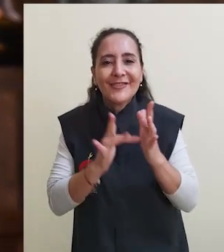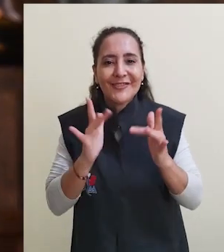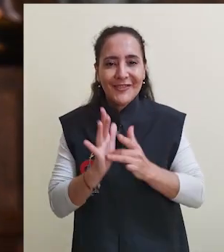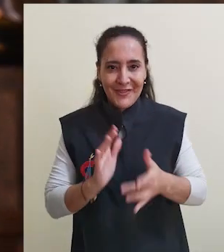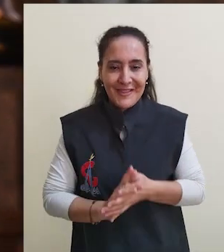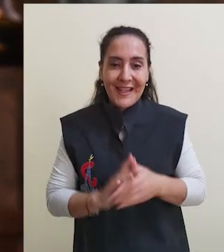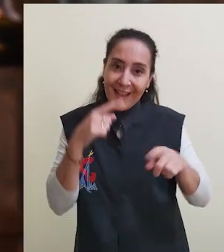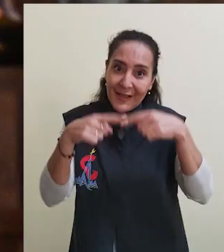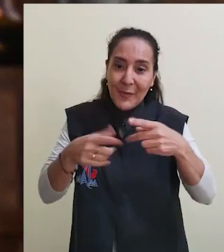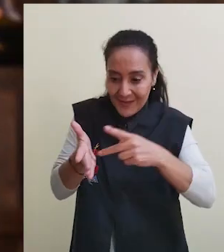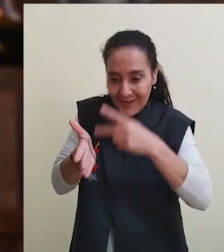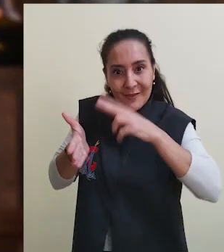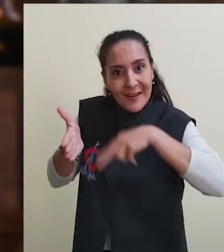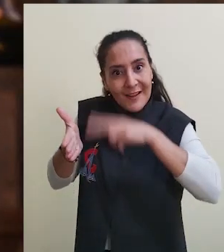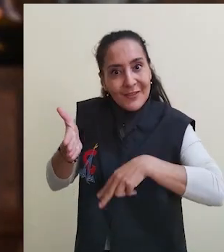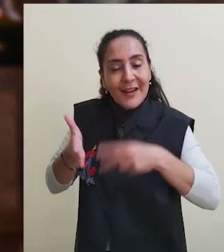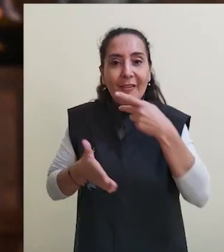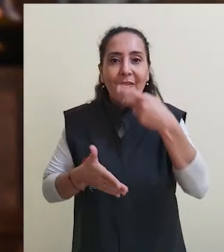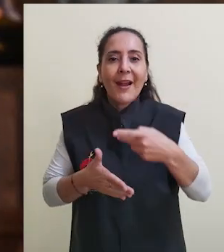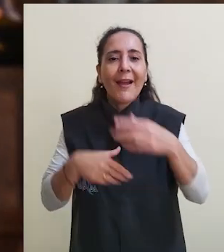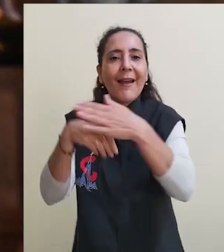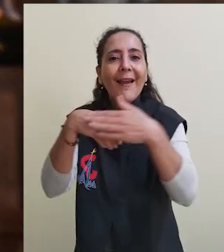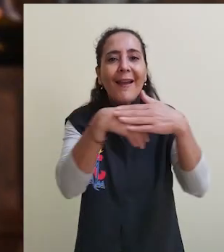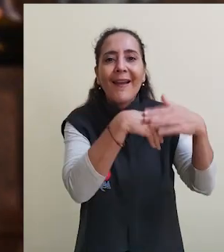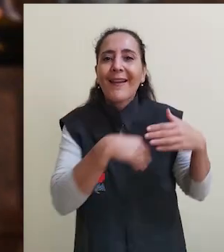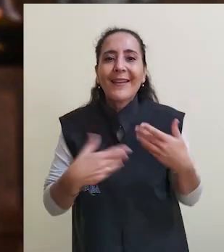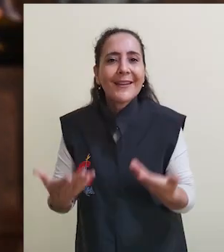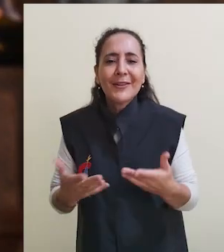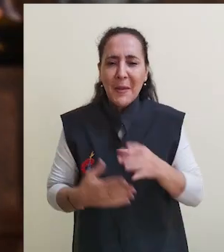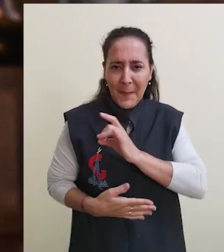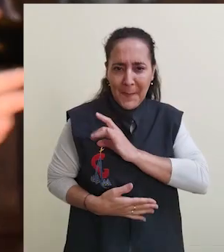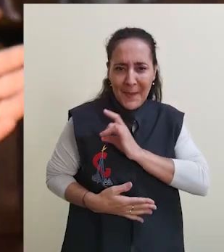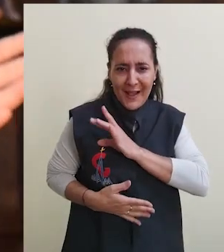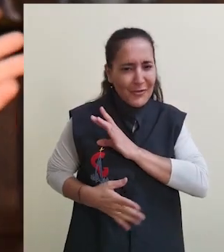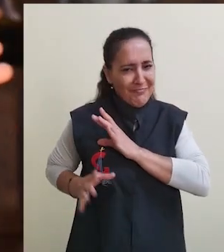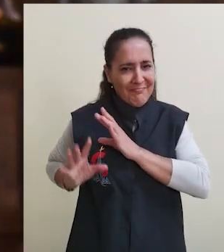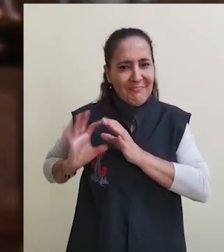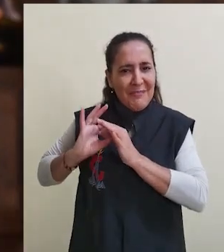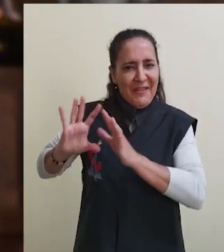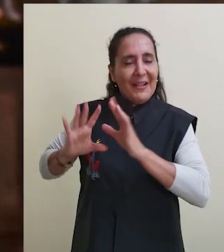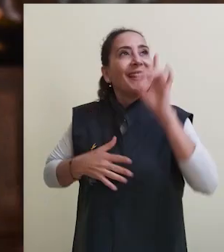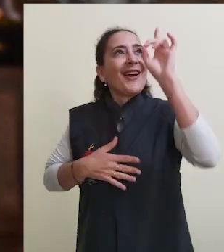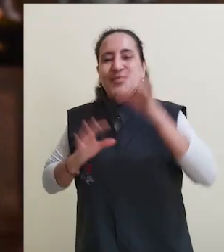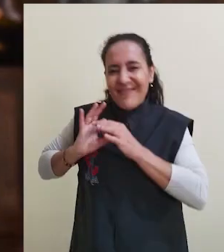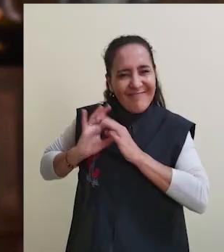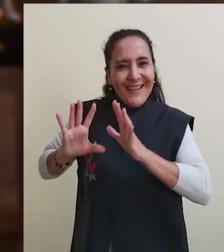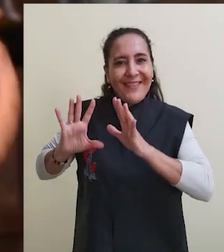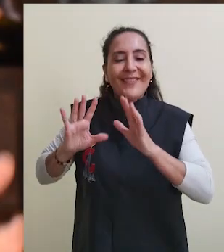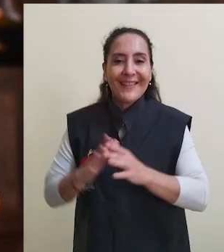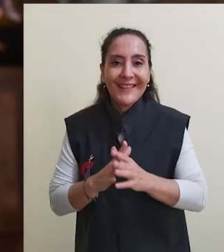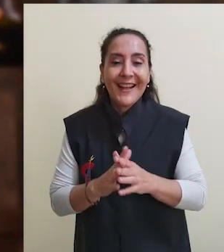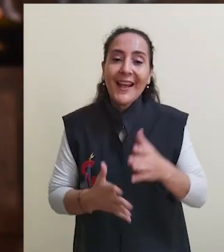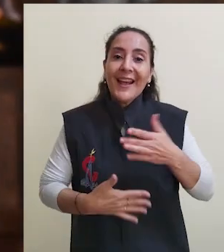que é a segunda carta de Paulo a Timóteo, no capítulo 4, dizendo, caríssimo, de todos os temores me livrou o Senhor Deus, né? Quanto a